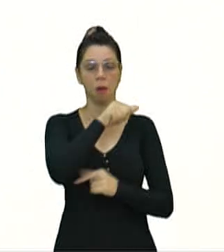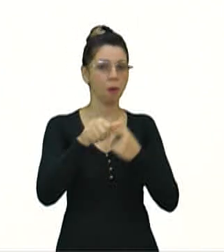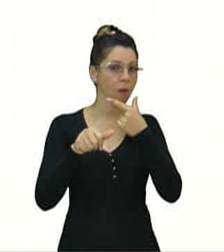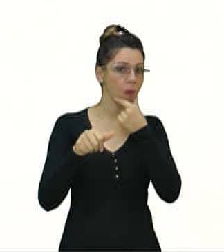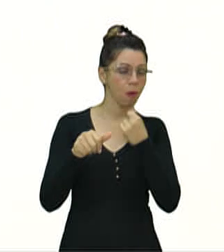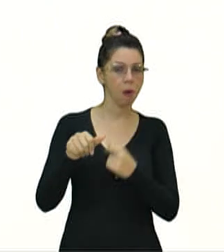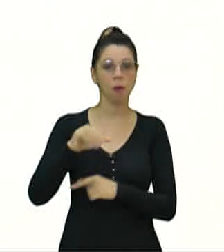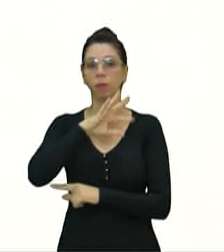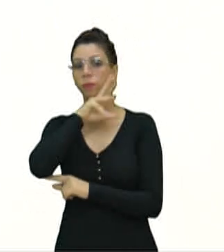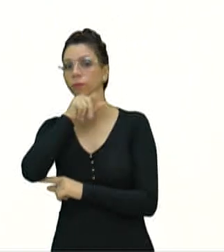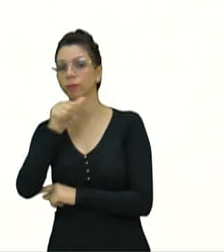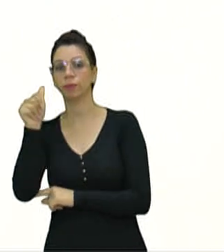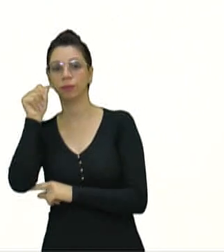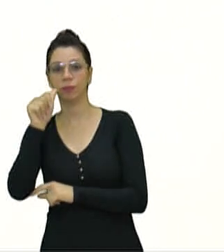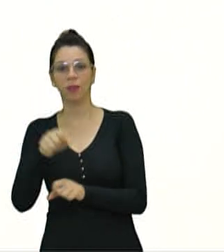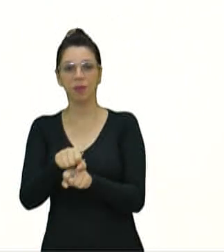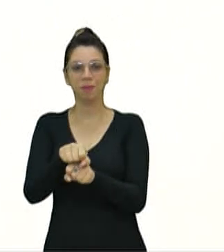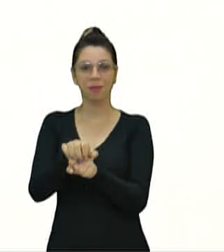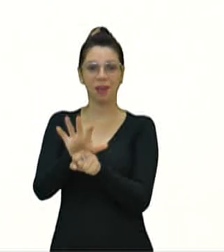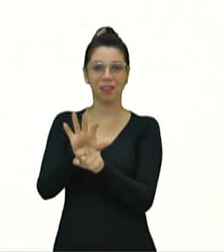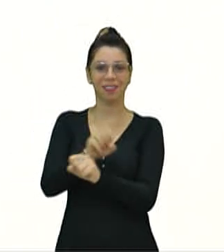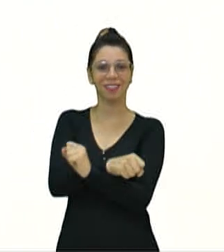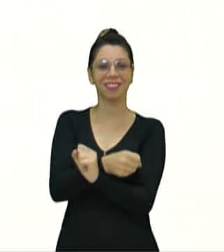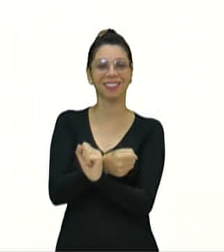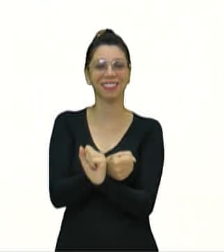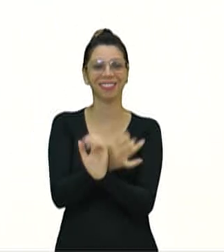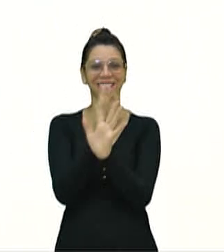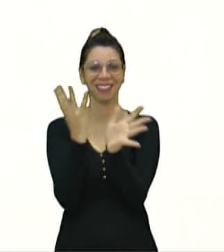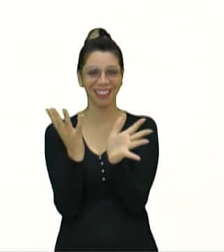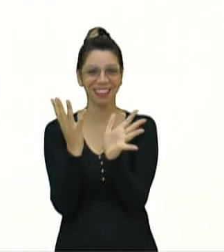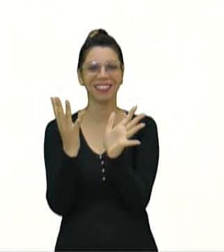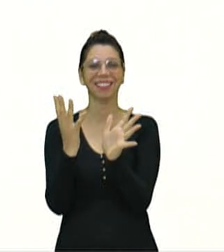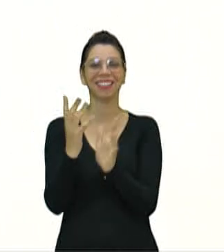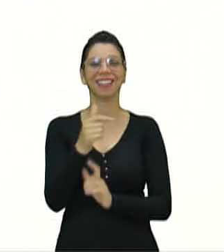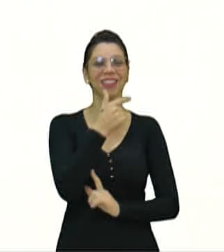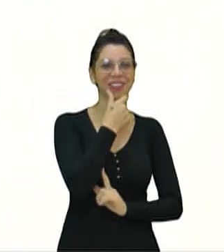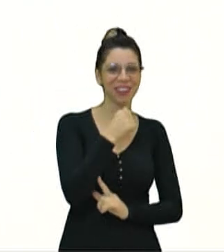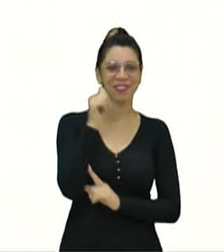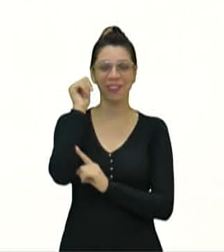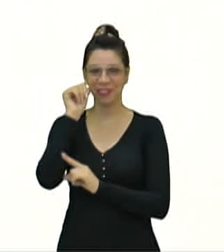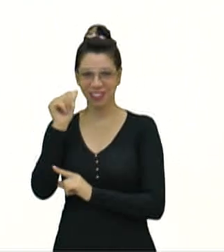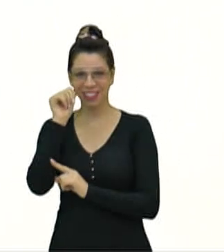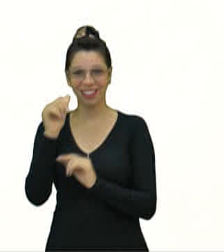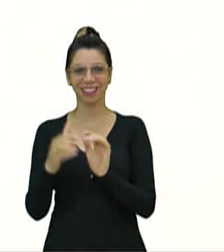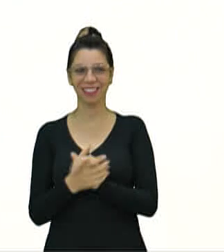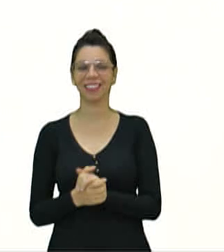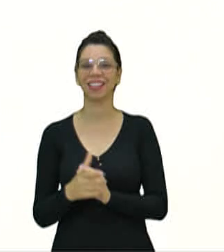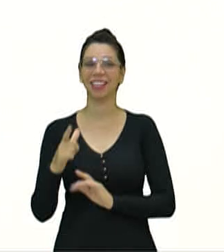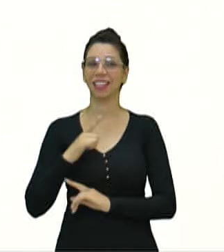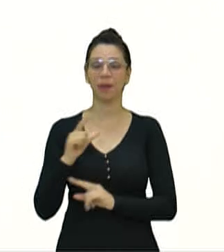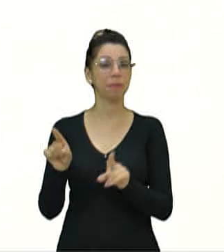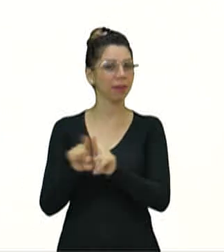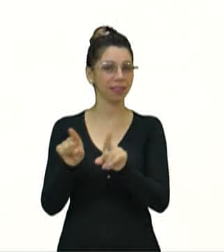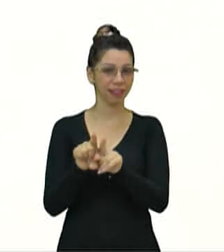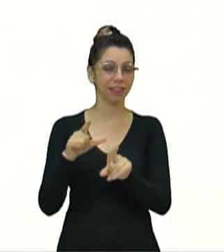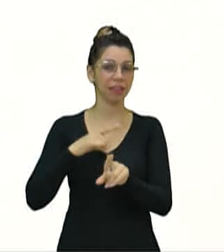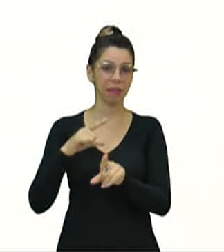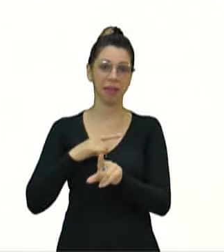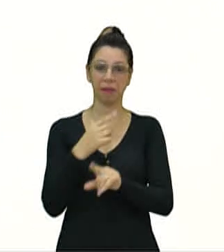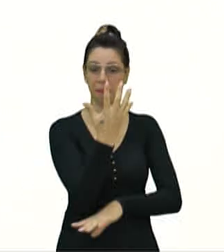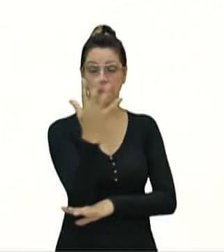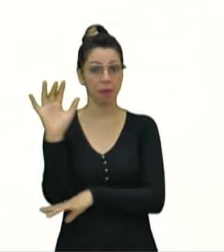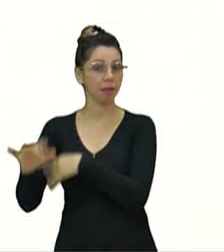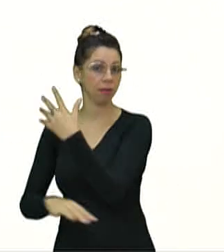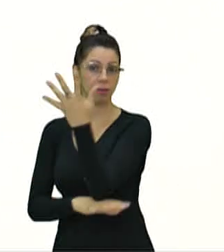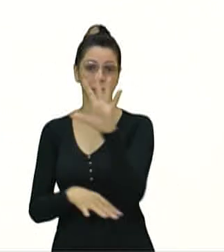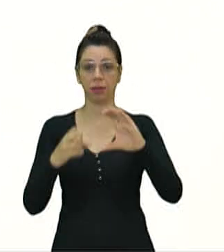pavoa, né? E no caso das plantas também tem essa mesma característica, monóico e dioico, onde a planta monóica tem os dois